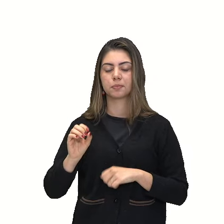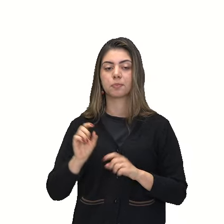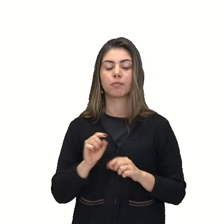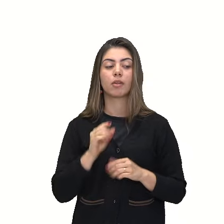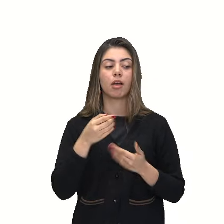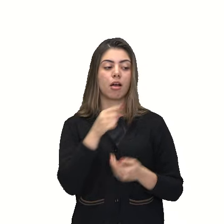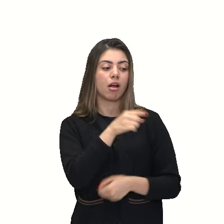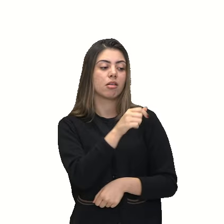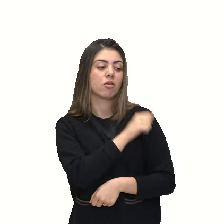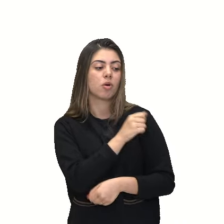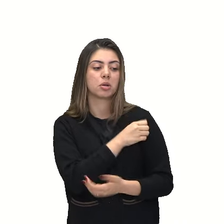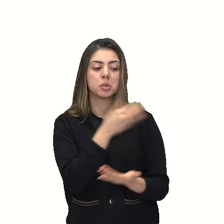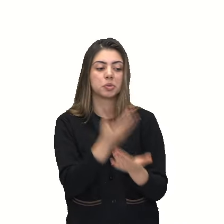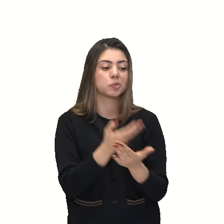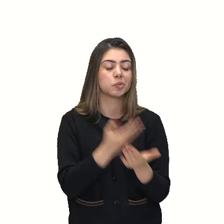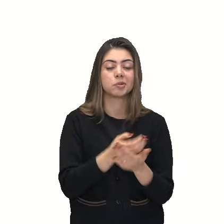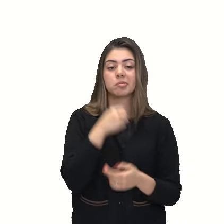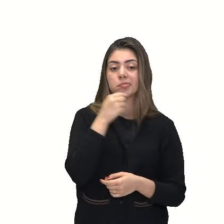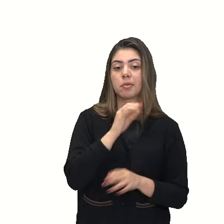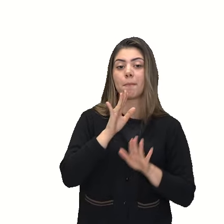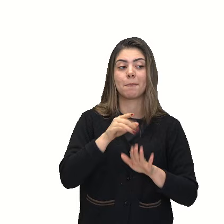passou.